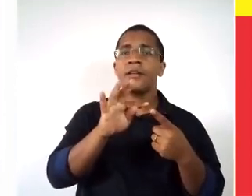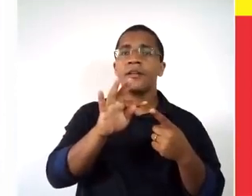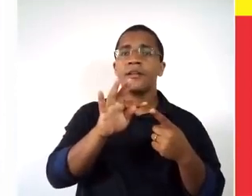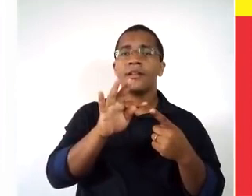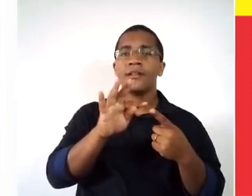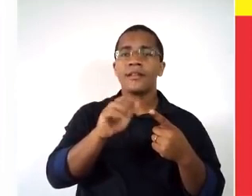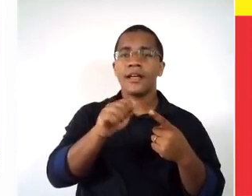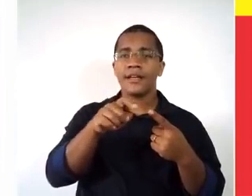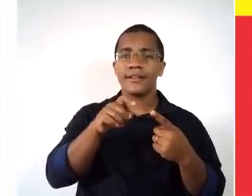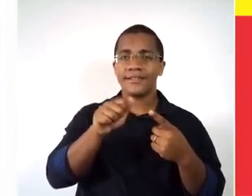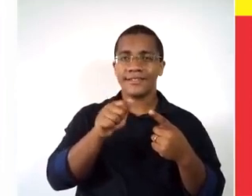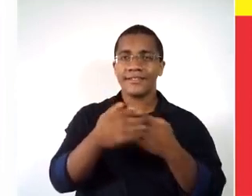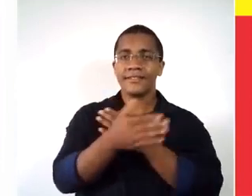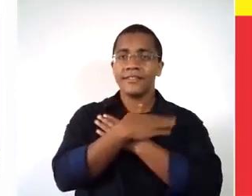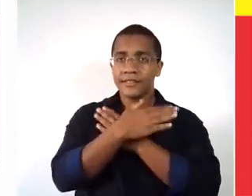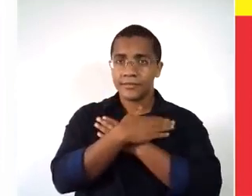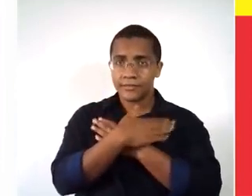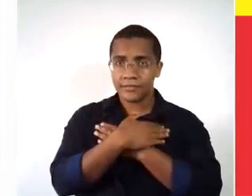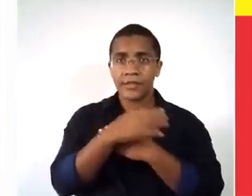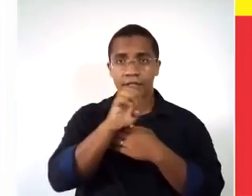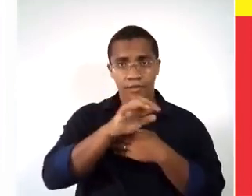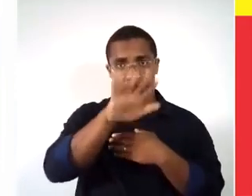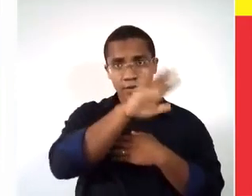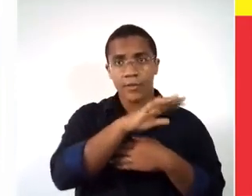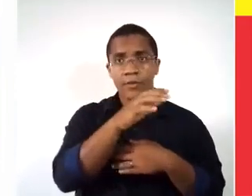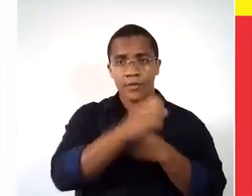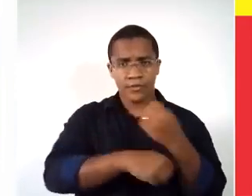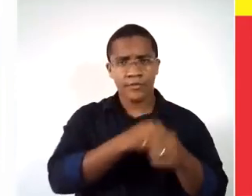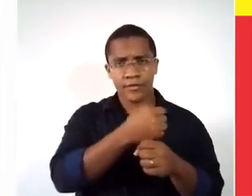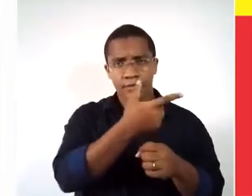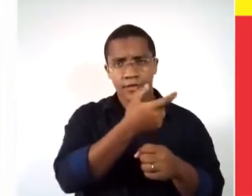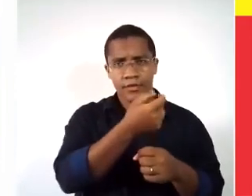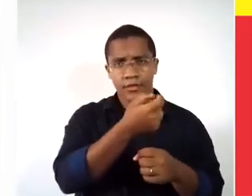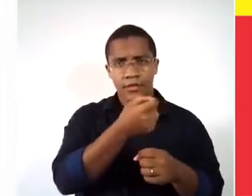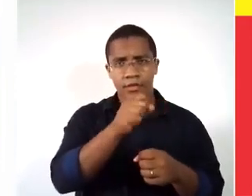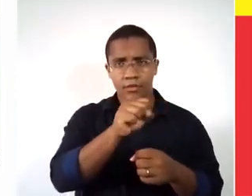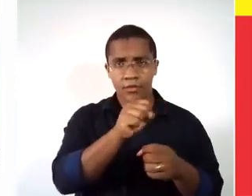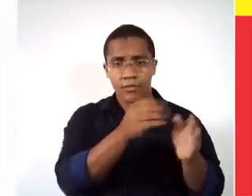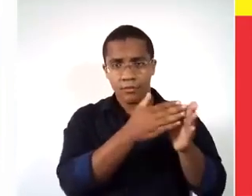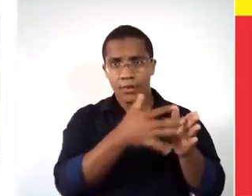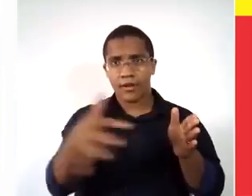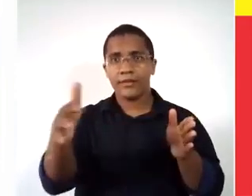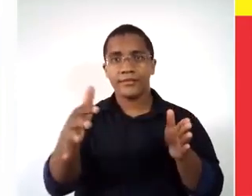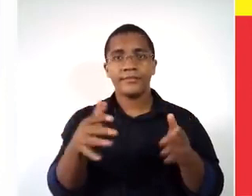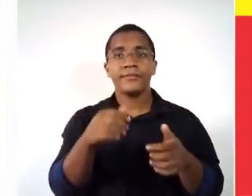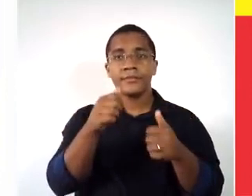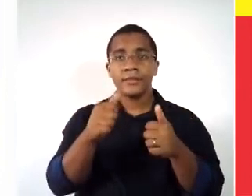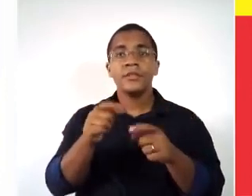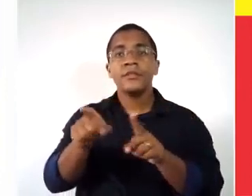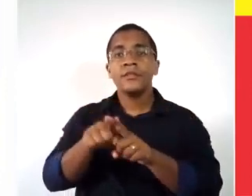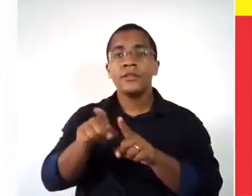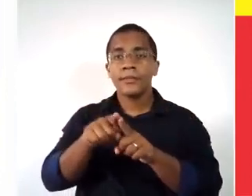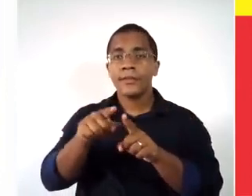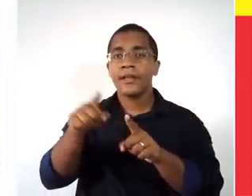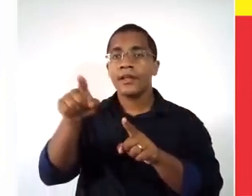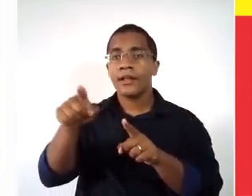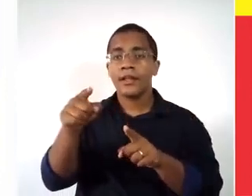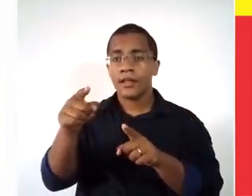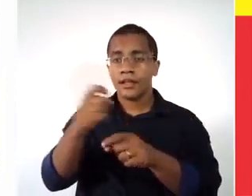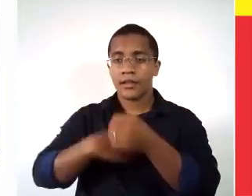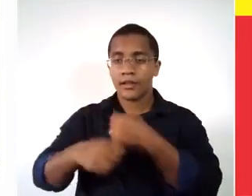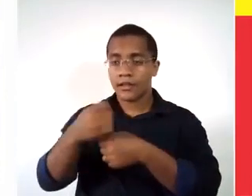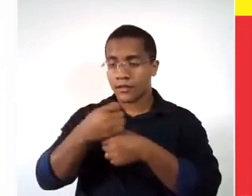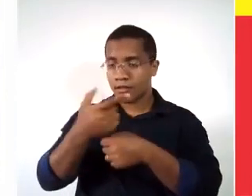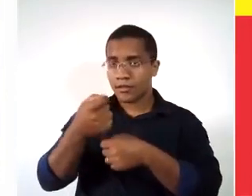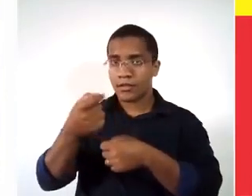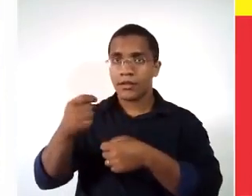de desemprego na Europa, tá? A partir de 2008, e mostra também o PIB per capita na União Europeia, também em 2006.